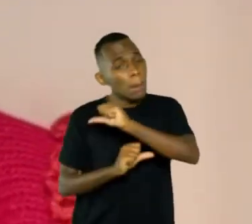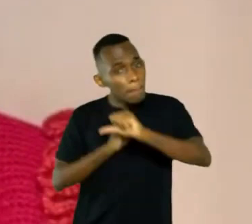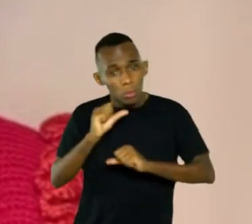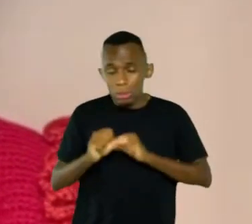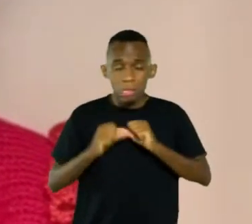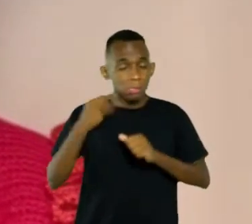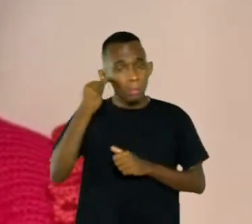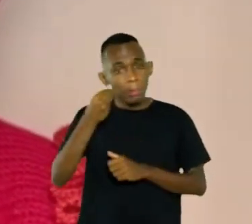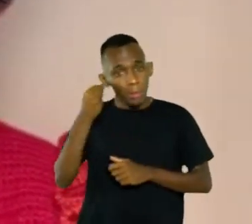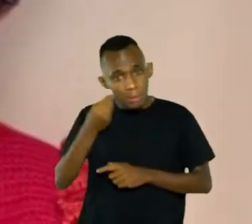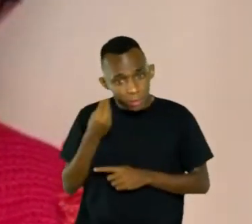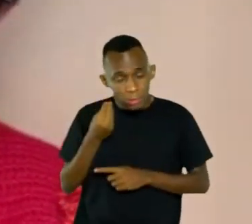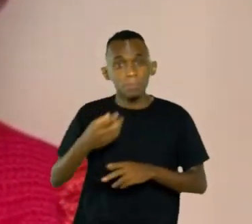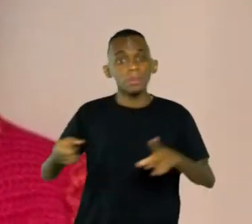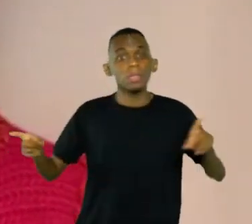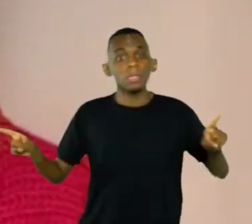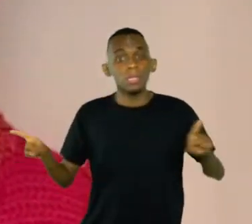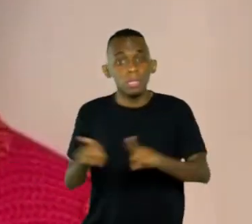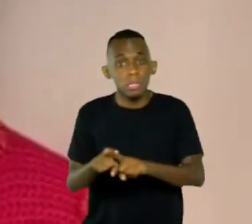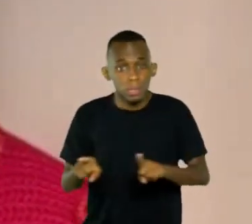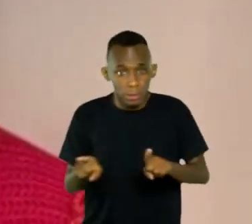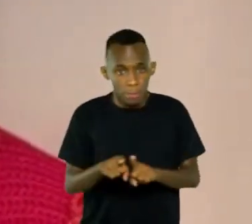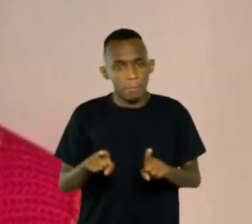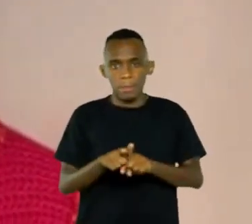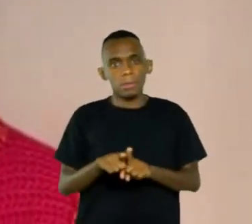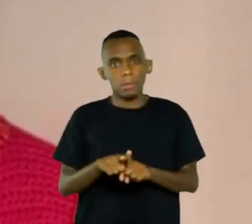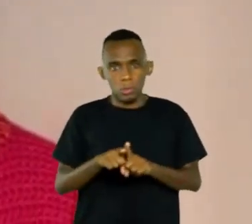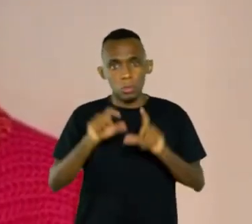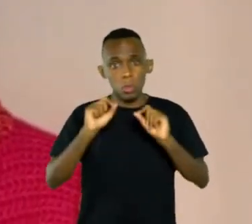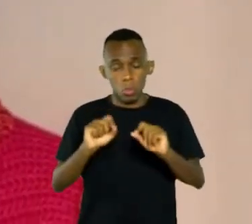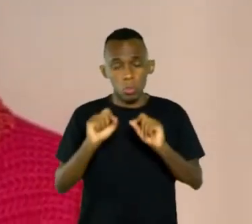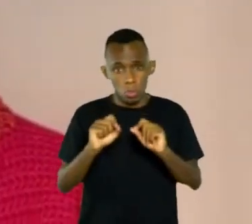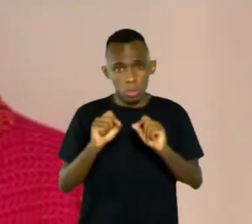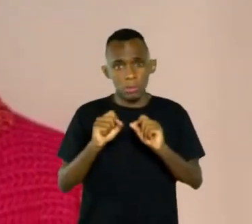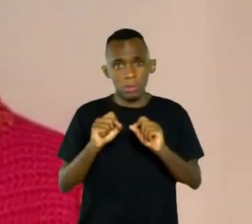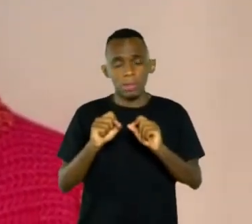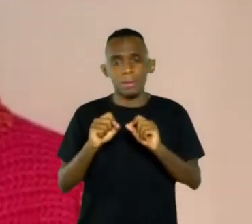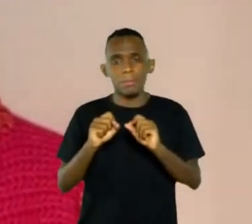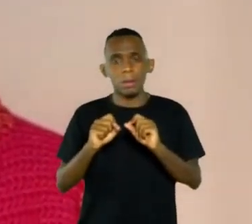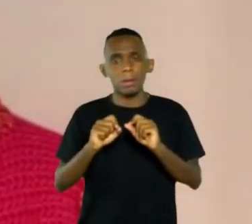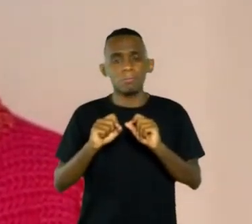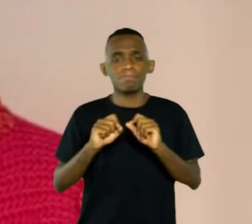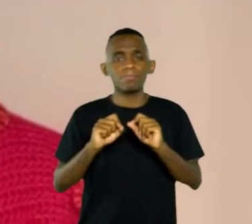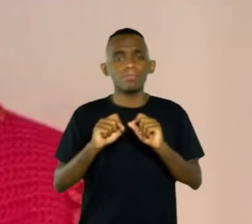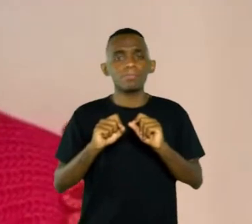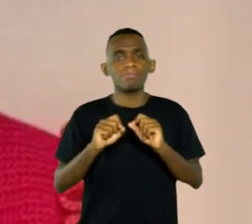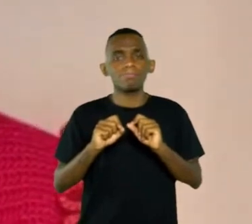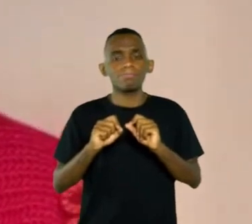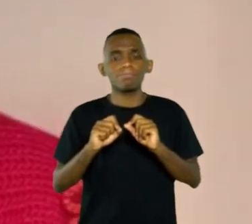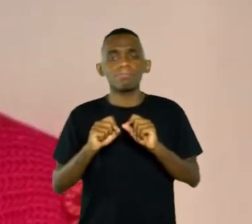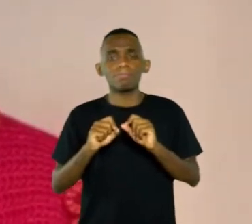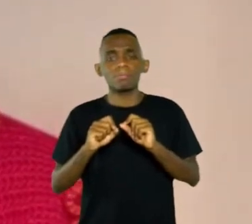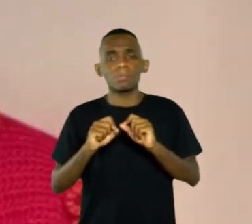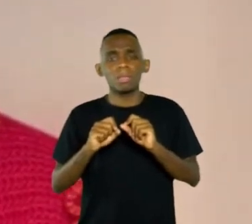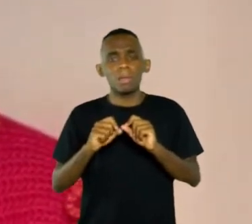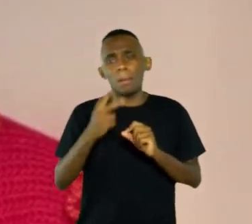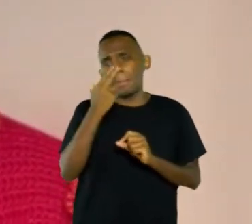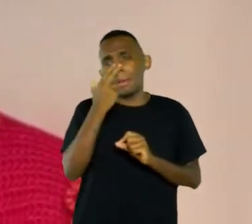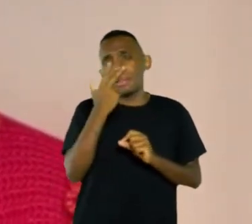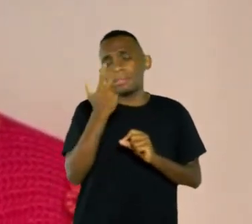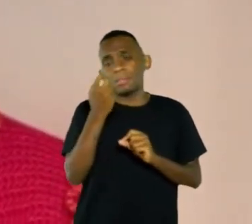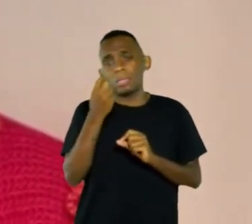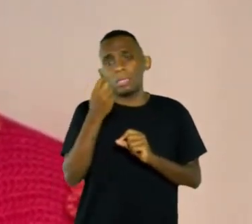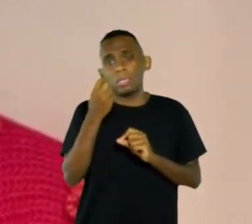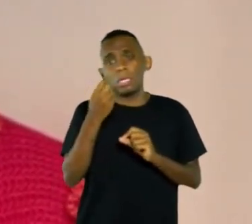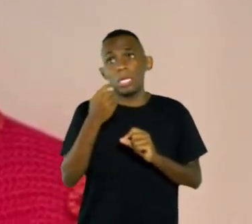ele e para que também não lide, para não lidar com ele de uma maneira como que mórbida, né? A ponto